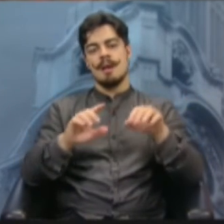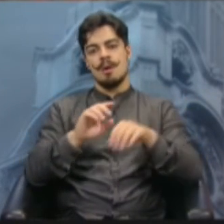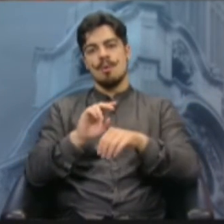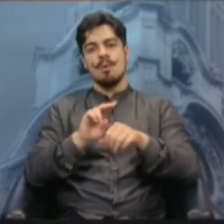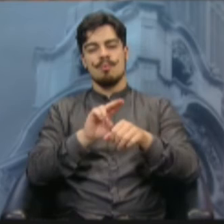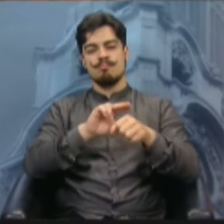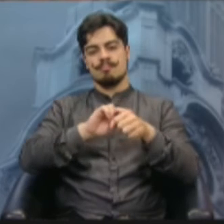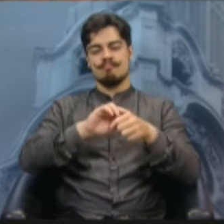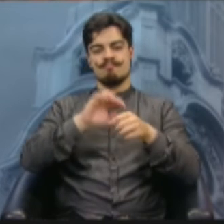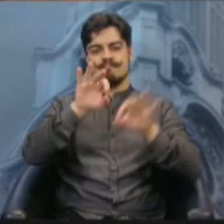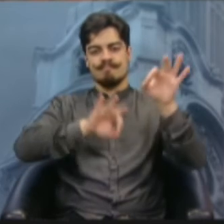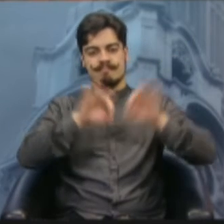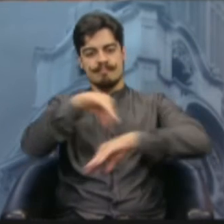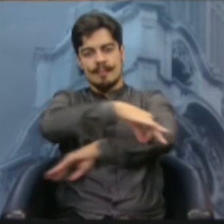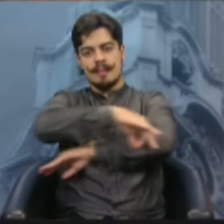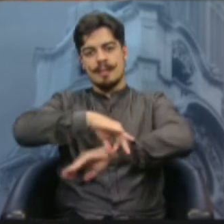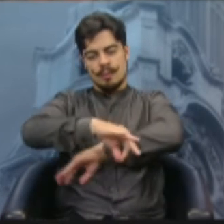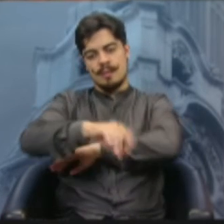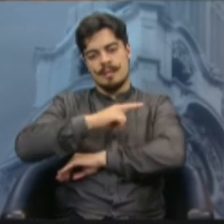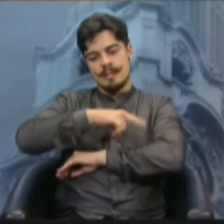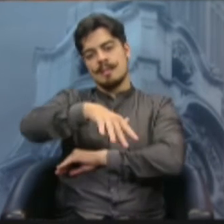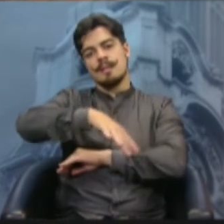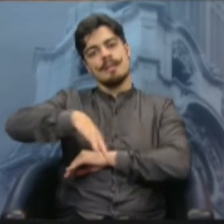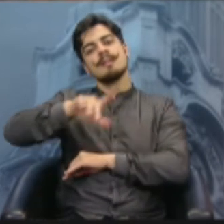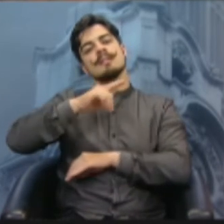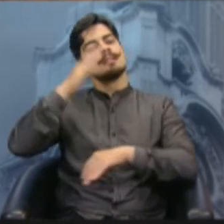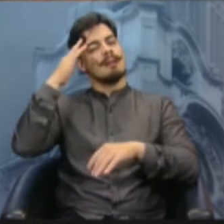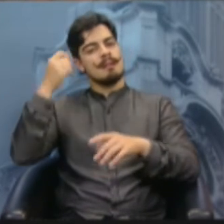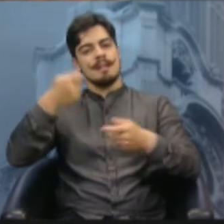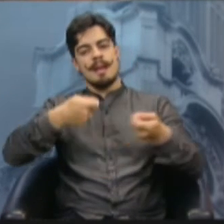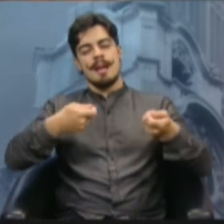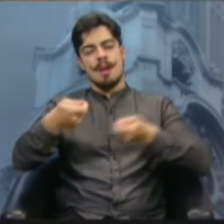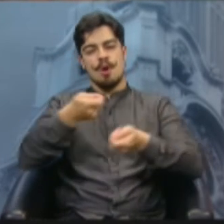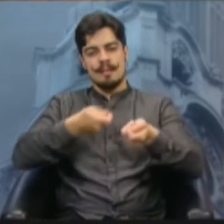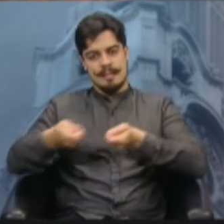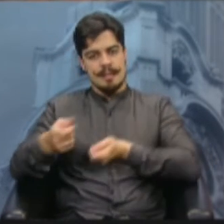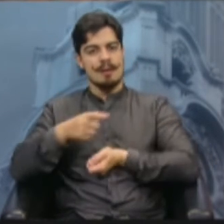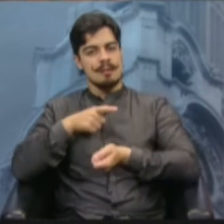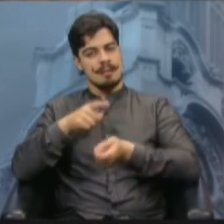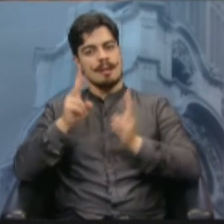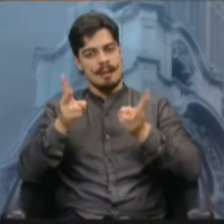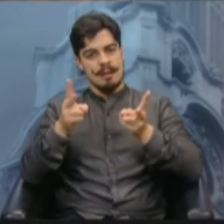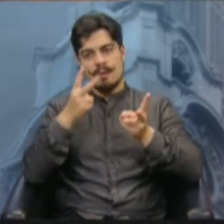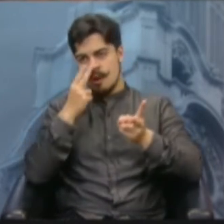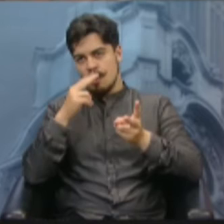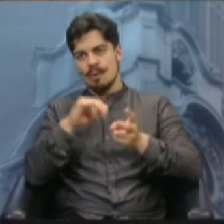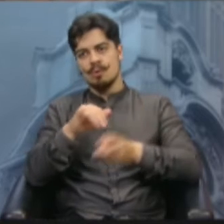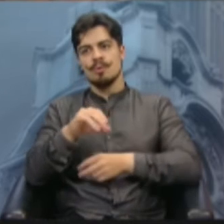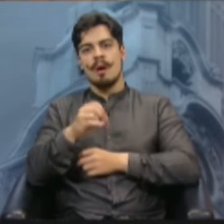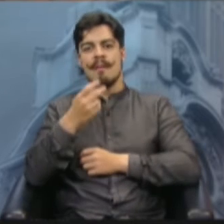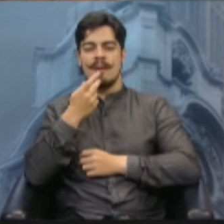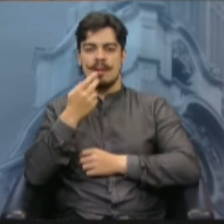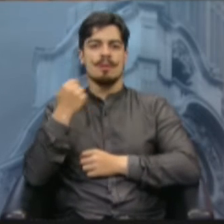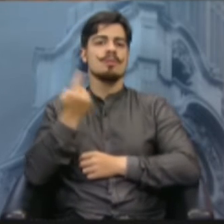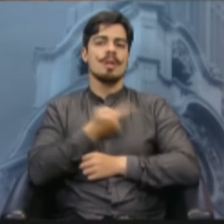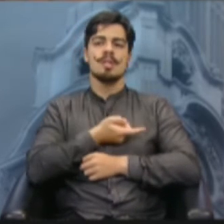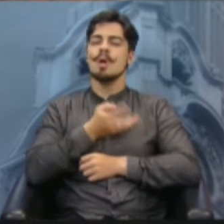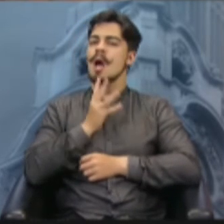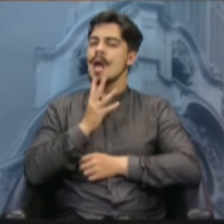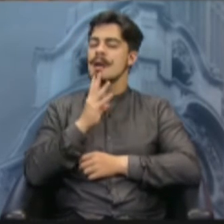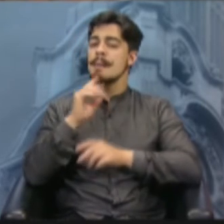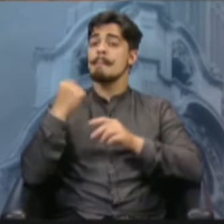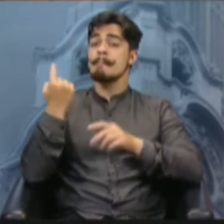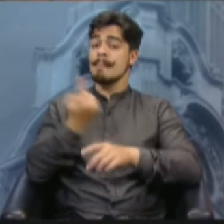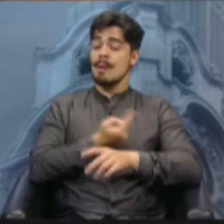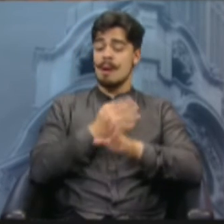né, independente da negociação ali posta, contratual, como bem trouxe o João, e que a gente tem conhecimento, a nossa tentativa